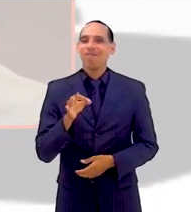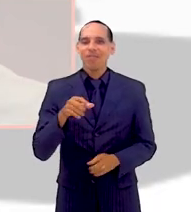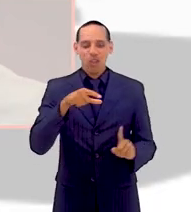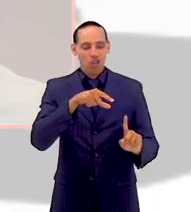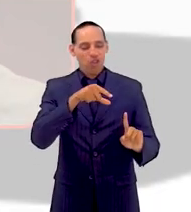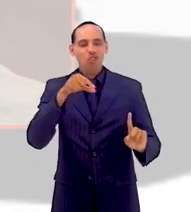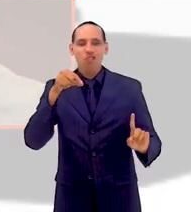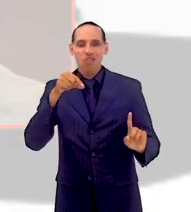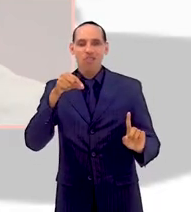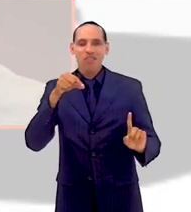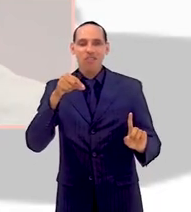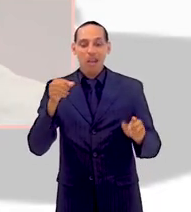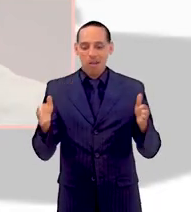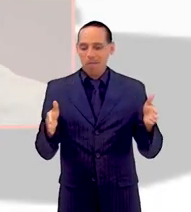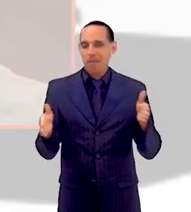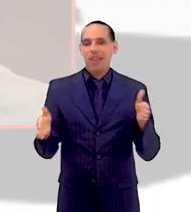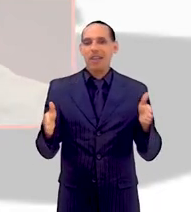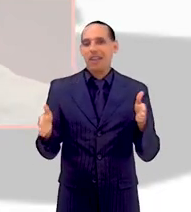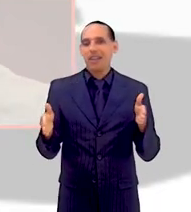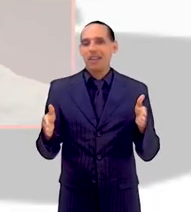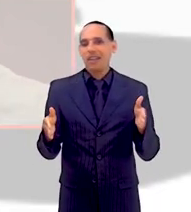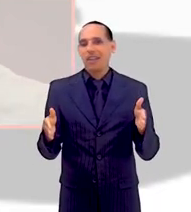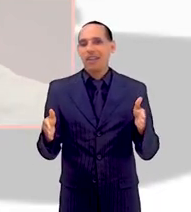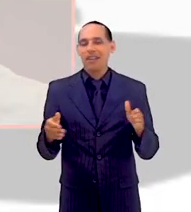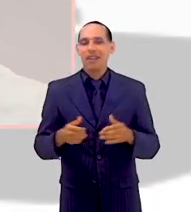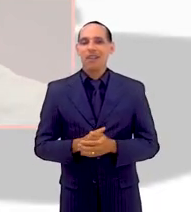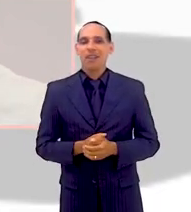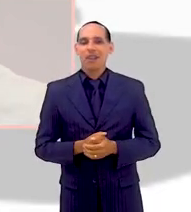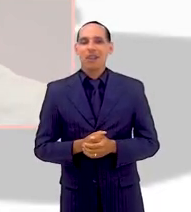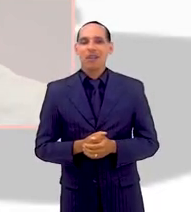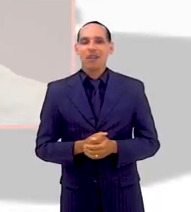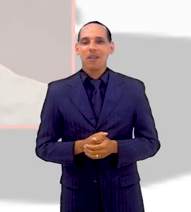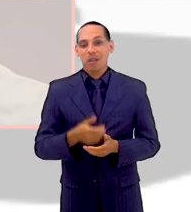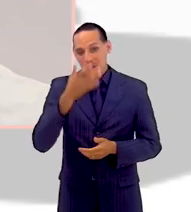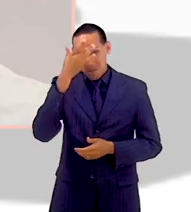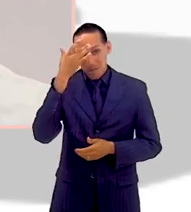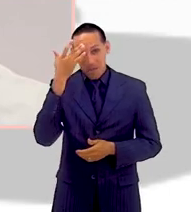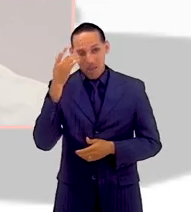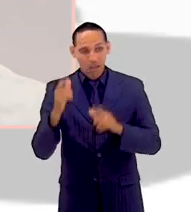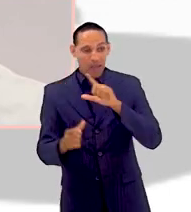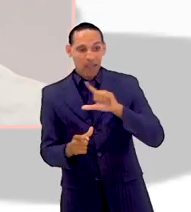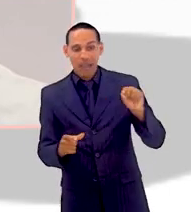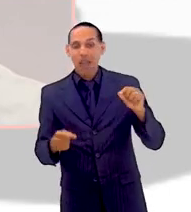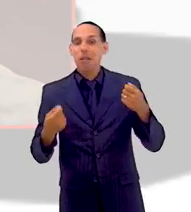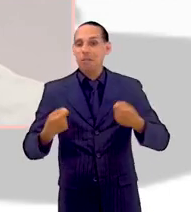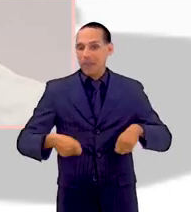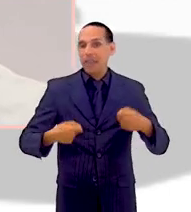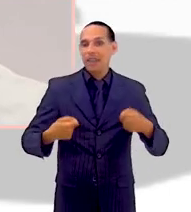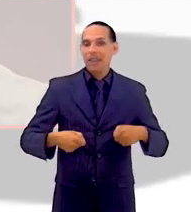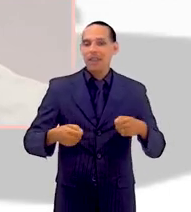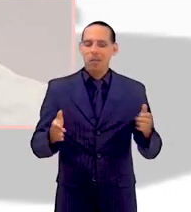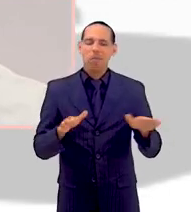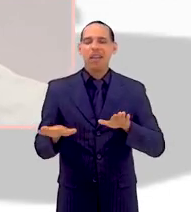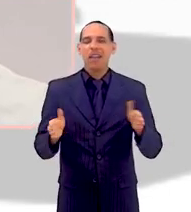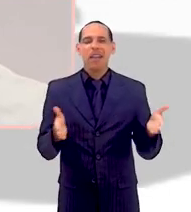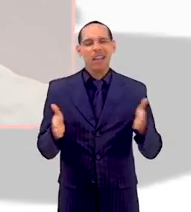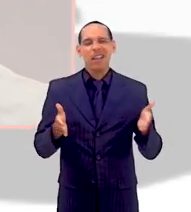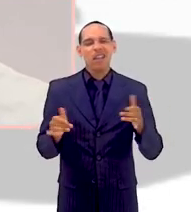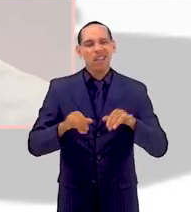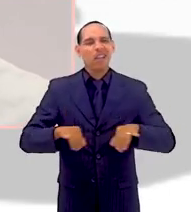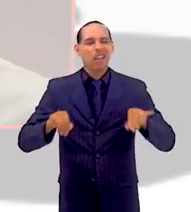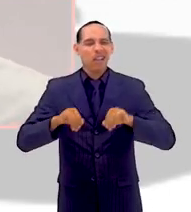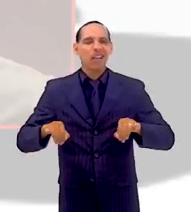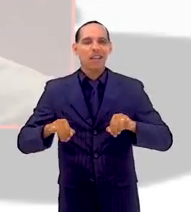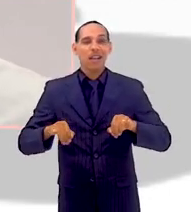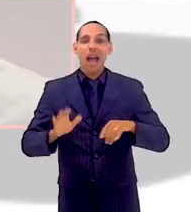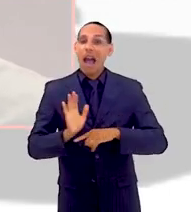escolha do Sávio durante o interregno que o Tutuca teve que se afastar, inclusive para a campanha, foi fundamental